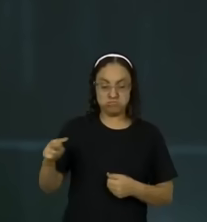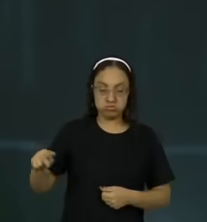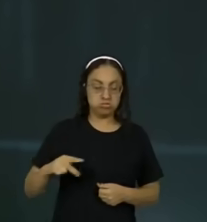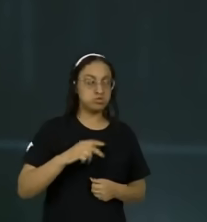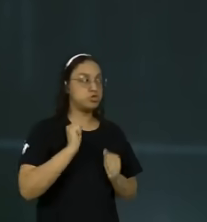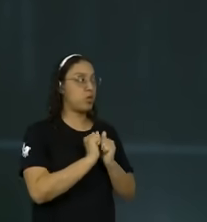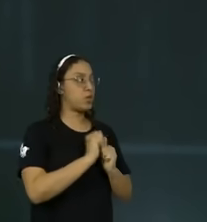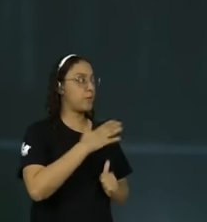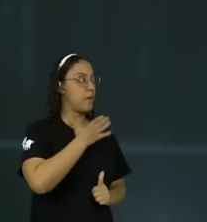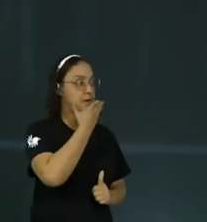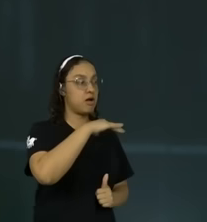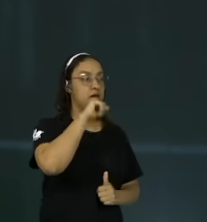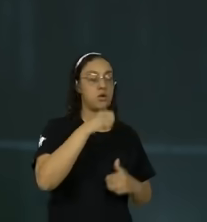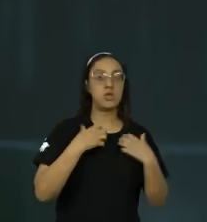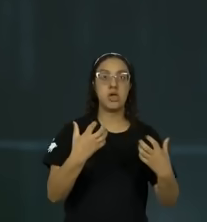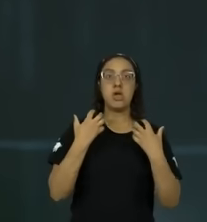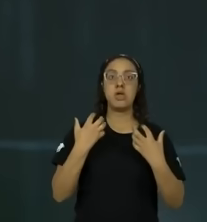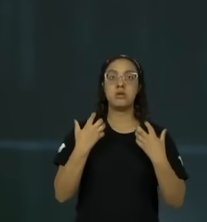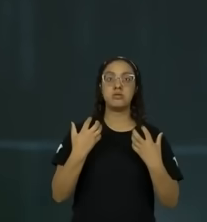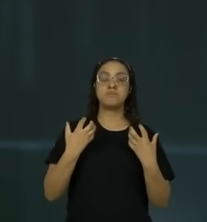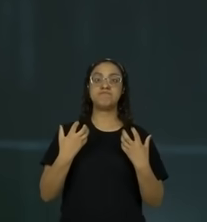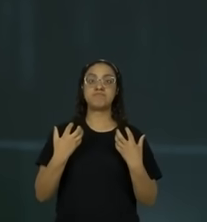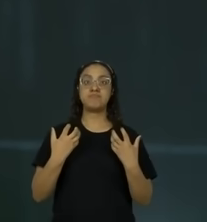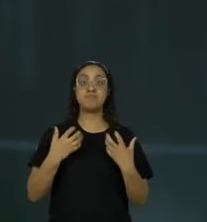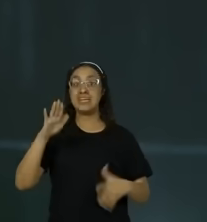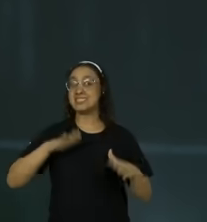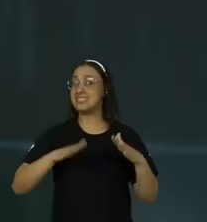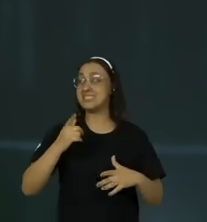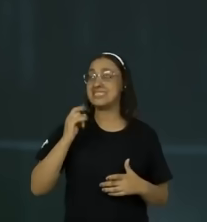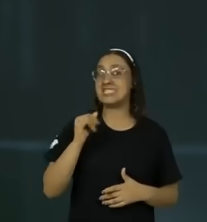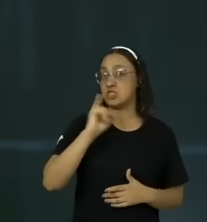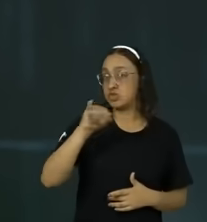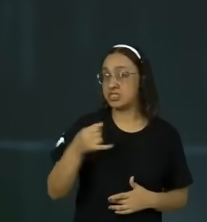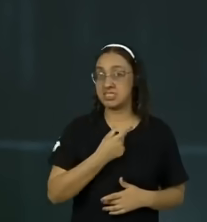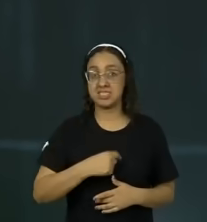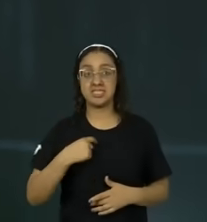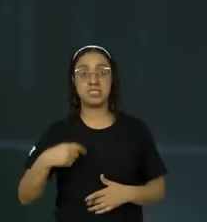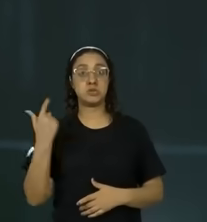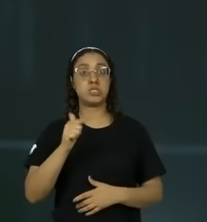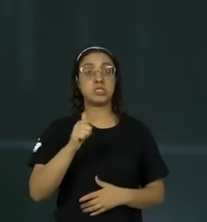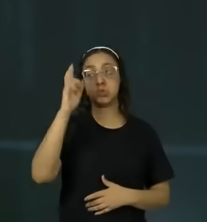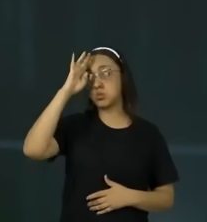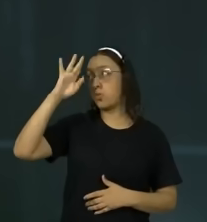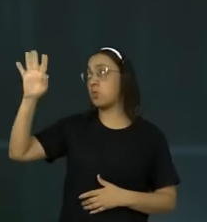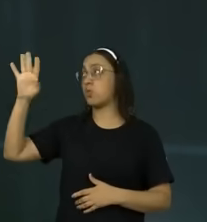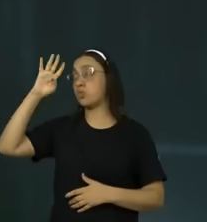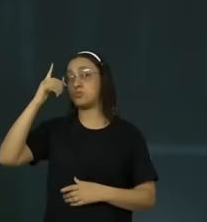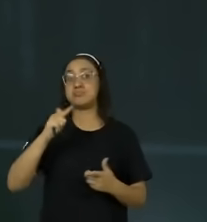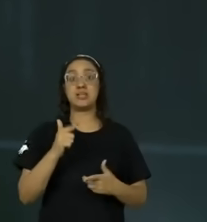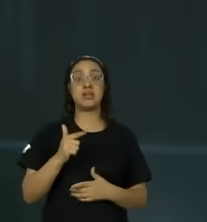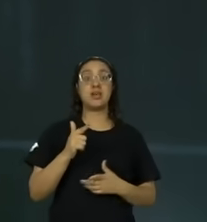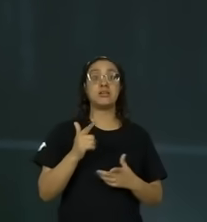estar sentado aqui, é o poder. E nada disso... Se José não tivesse um sonho, nada disso teria acontecido, nada disso. Os seus irmãos,